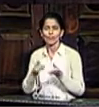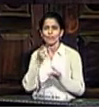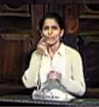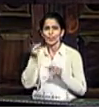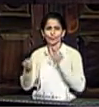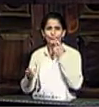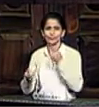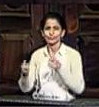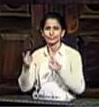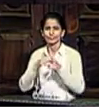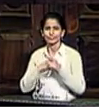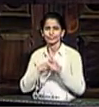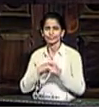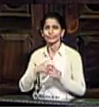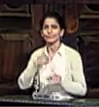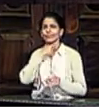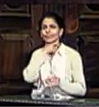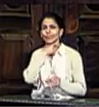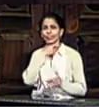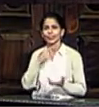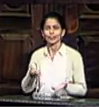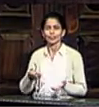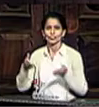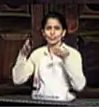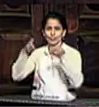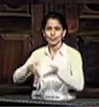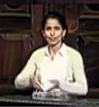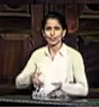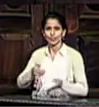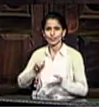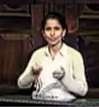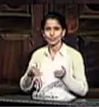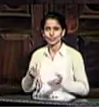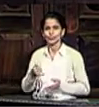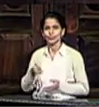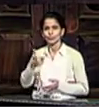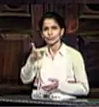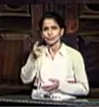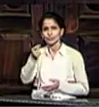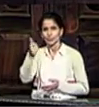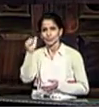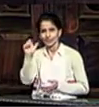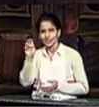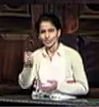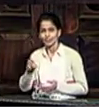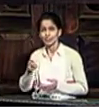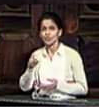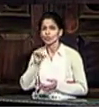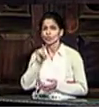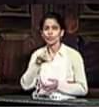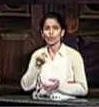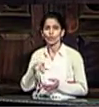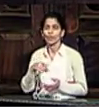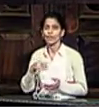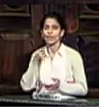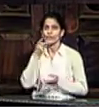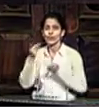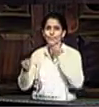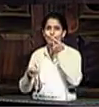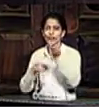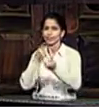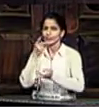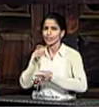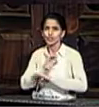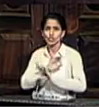cheguei nessa casa em janeiro de 2015. E de janeiro de 2015 para cá, nós não vivemos outra coisa